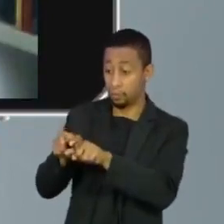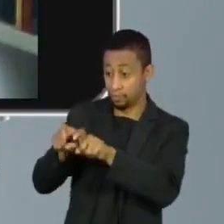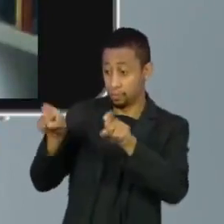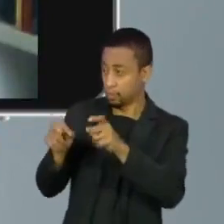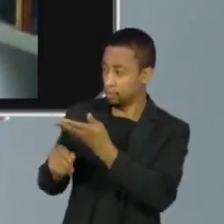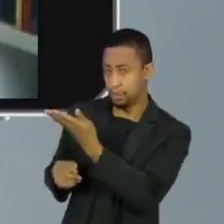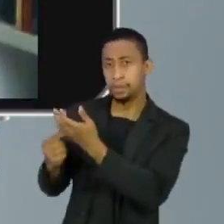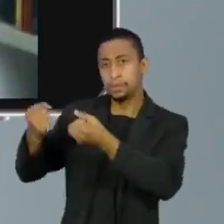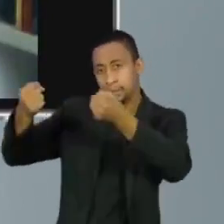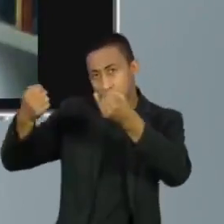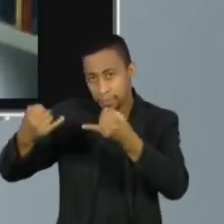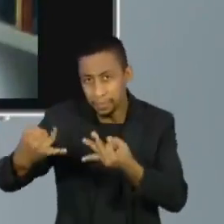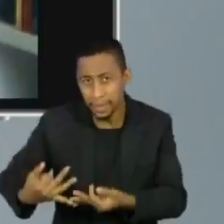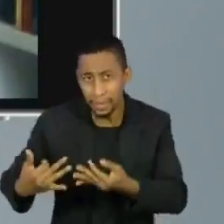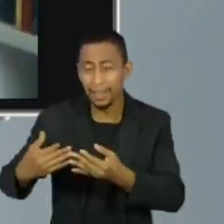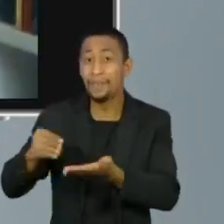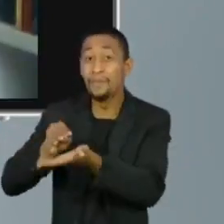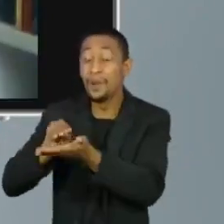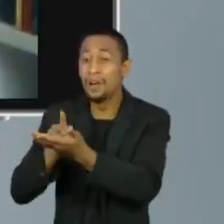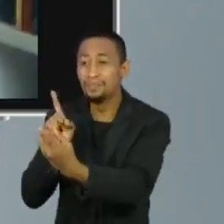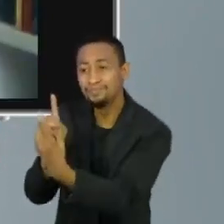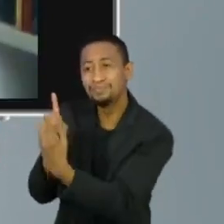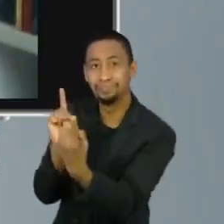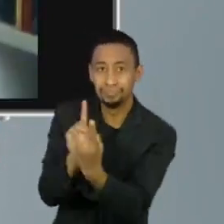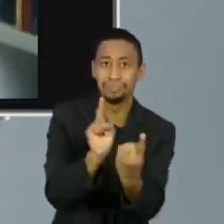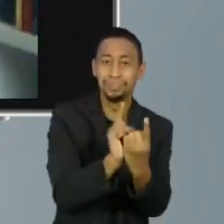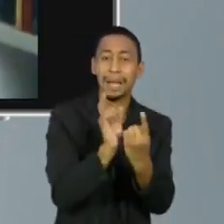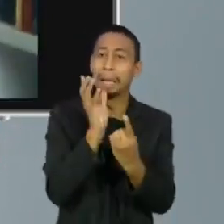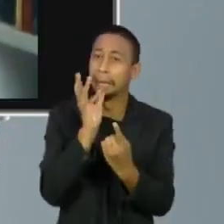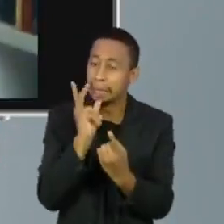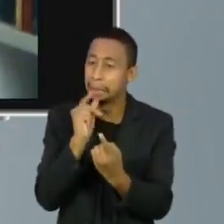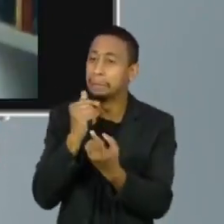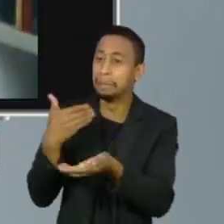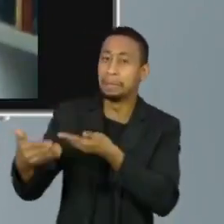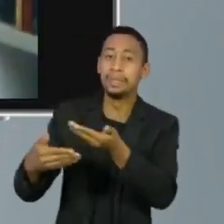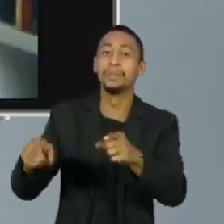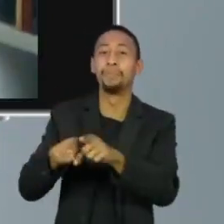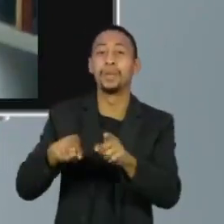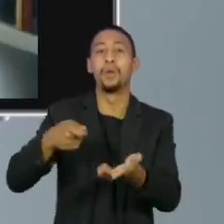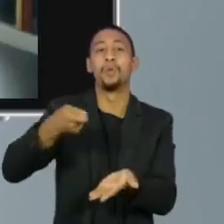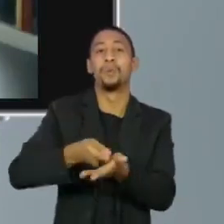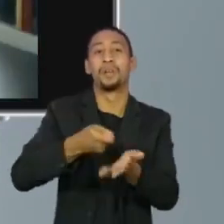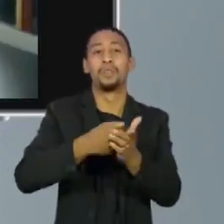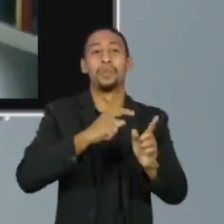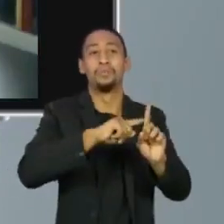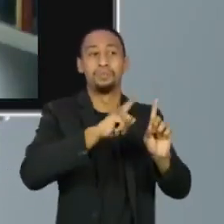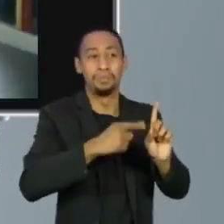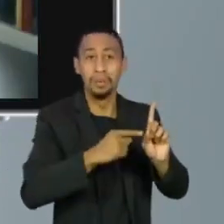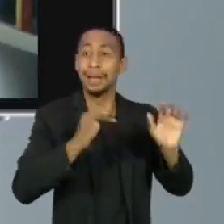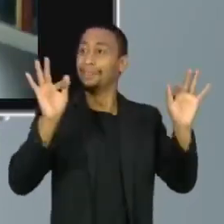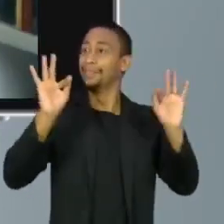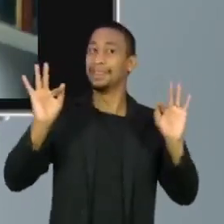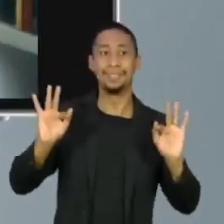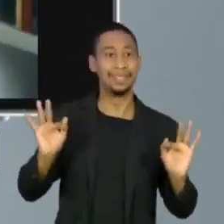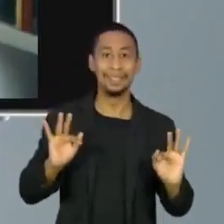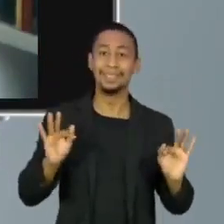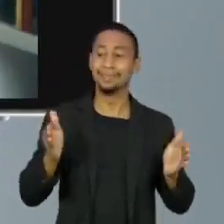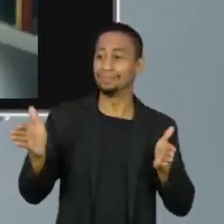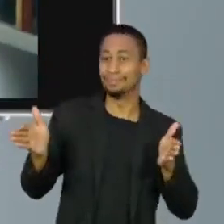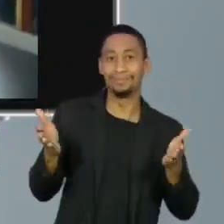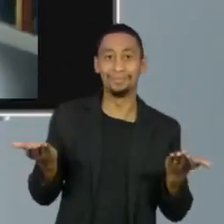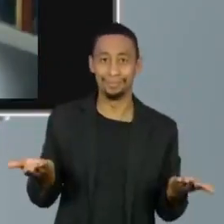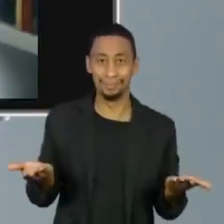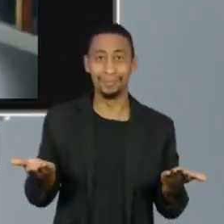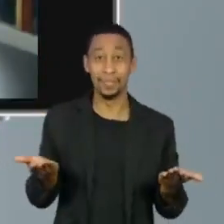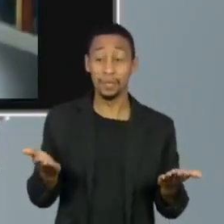os atendimentos e a relação cultural e quase obrigatória entre maternidade e felicidade. Não há um